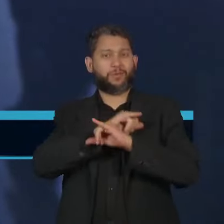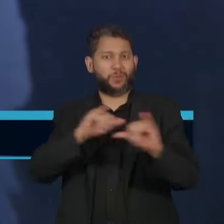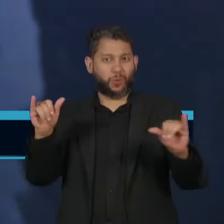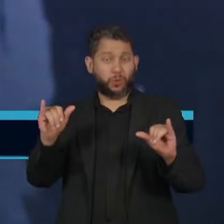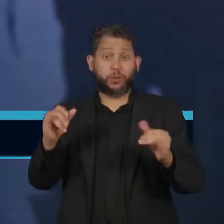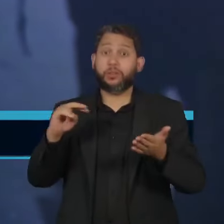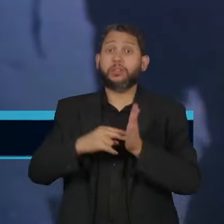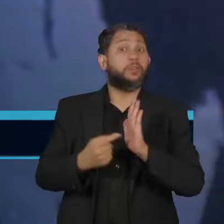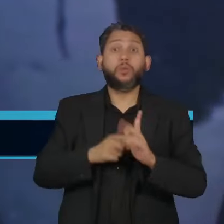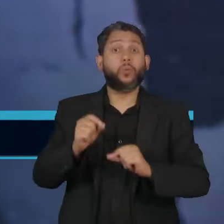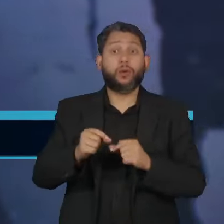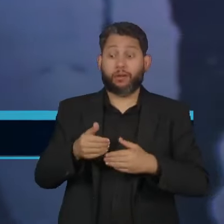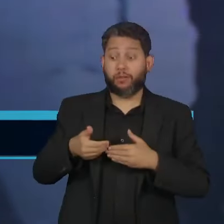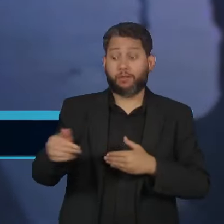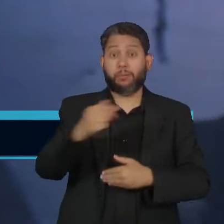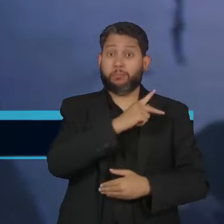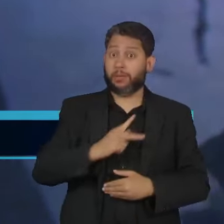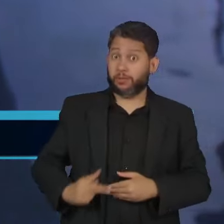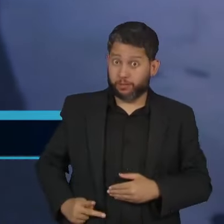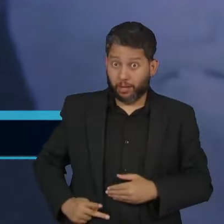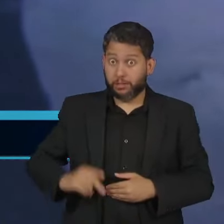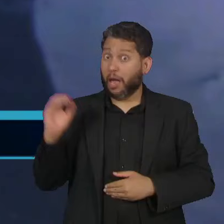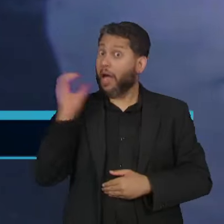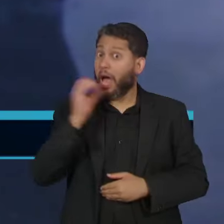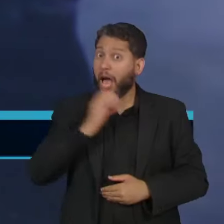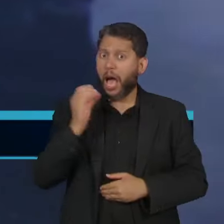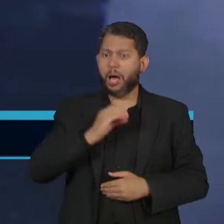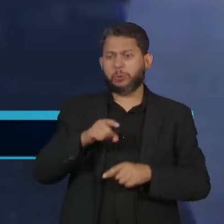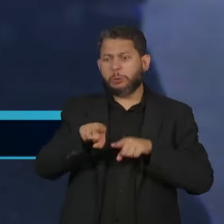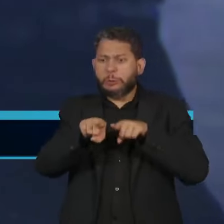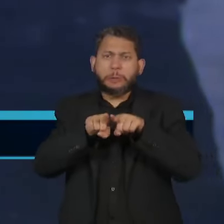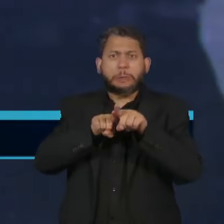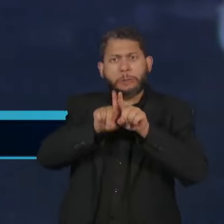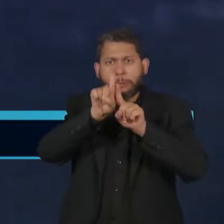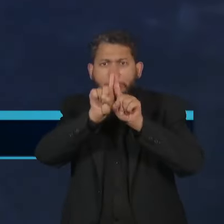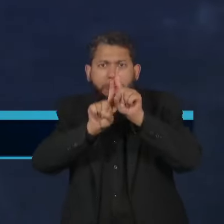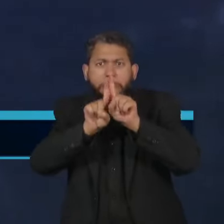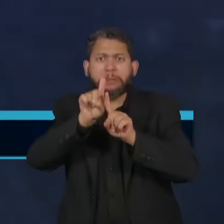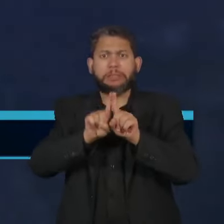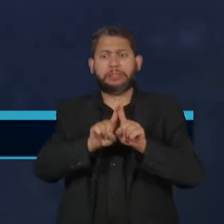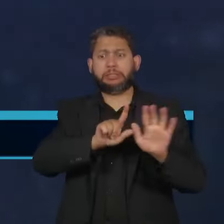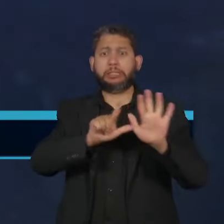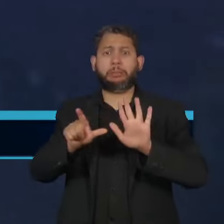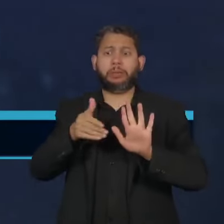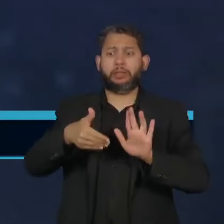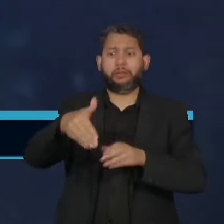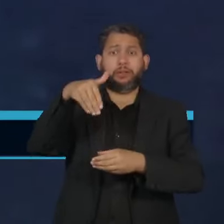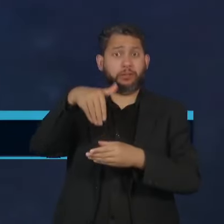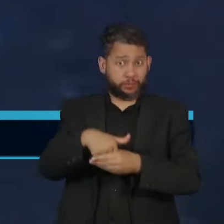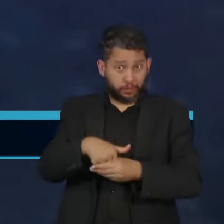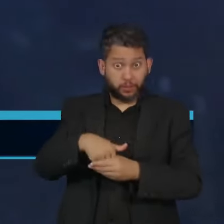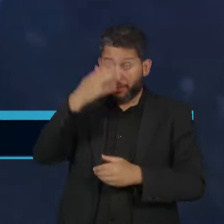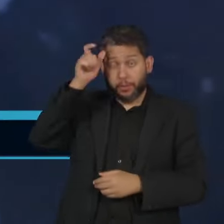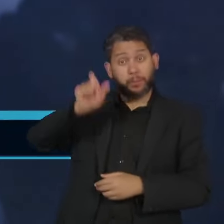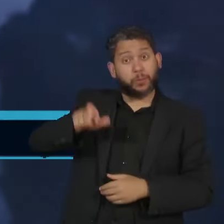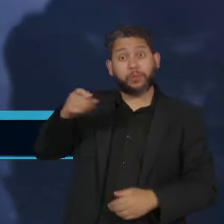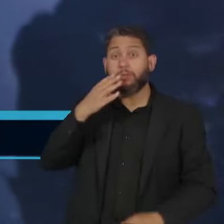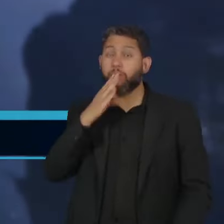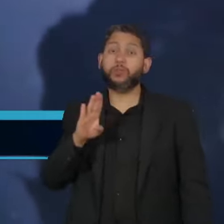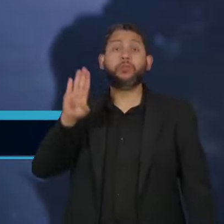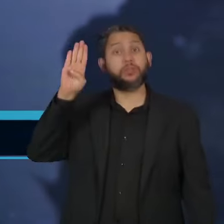mostra como a corrida presidencial para a Casa Branca se torna cada vez mais acirrada. Há menos de uma semana para as eleições, os candidatos